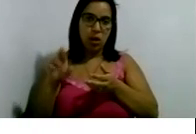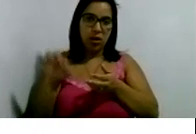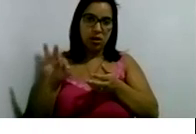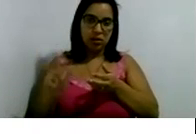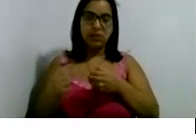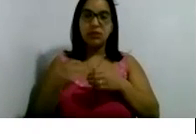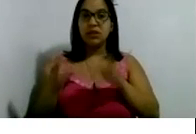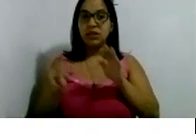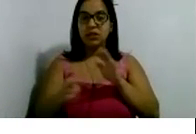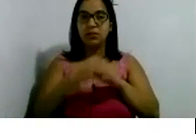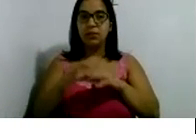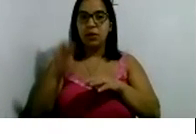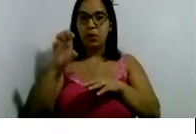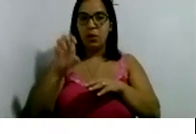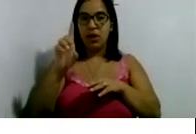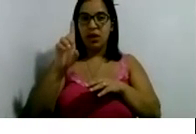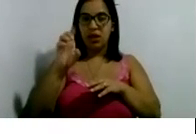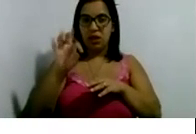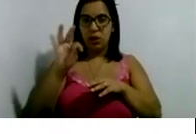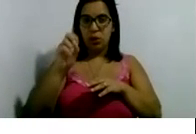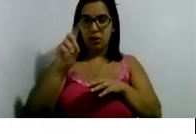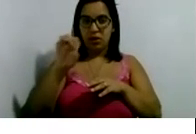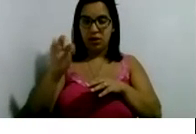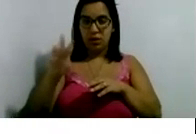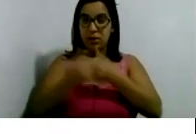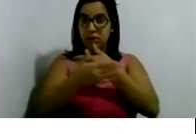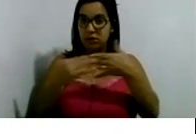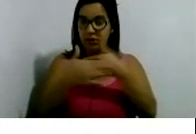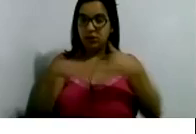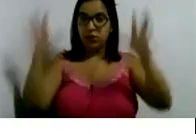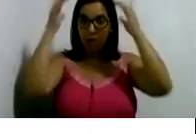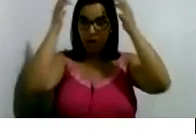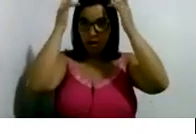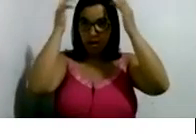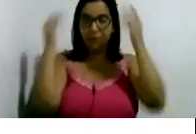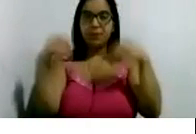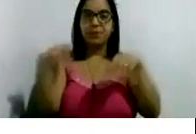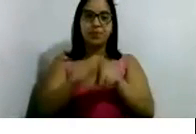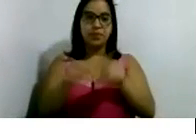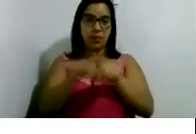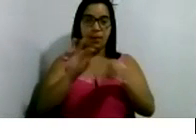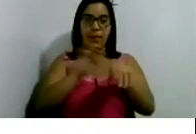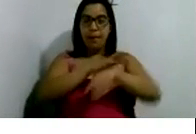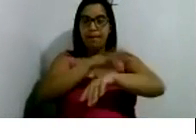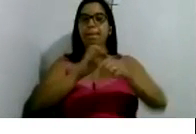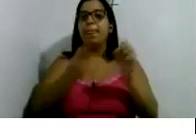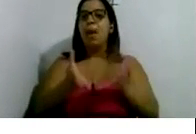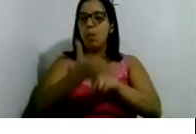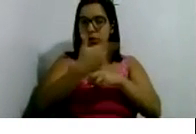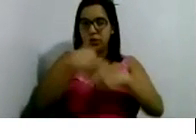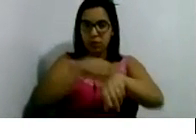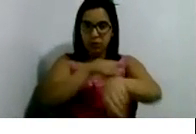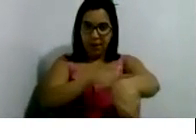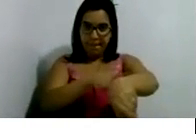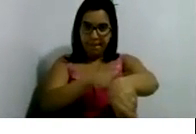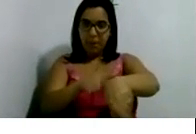Então, o ectoderma, ele vai desenvolver tecido nervoso, tecido de revestimento da pele da região mais anterior